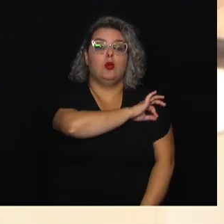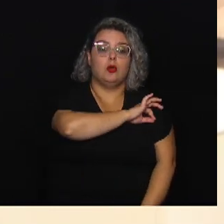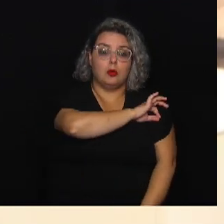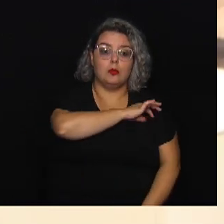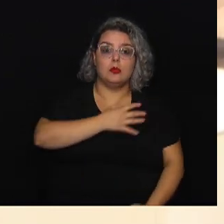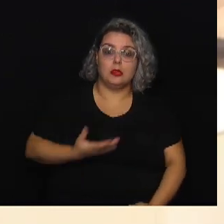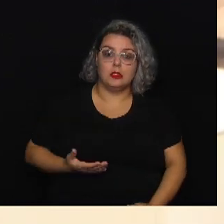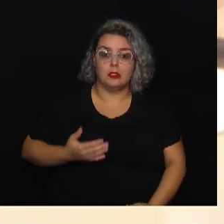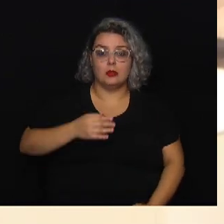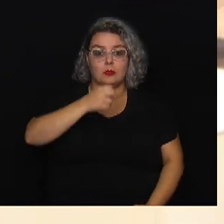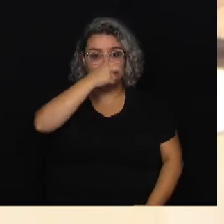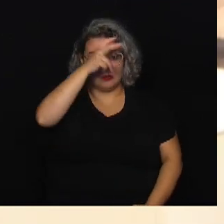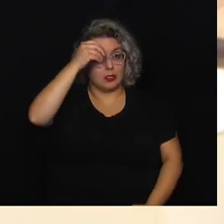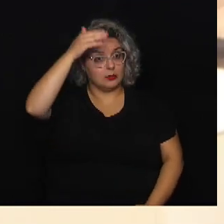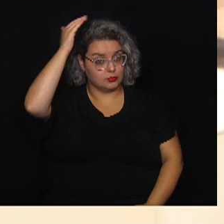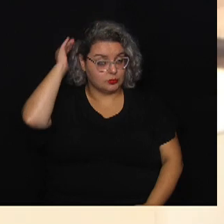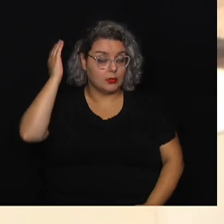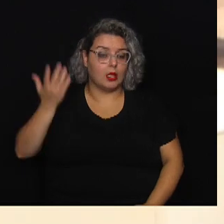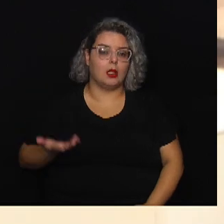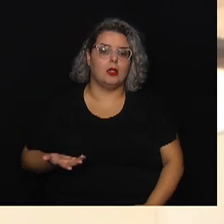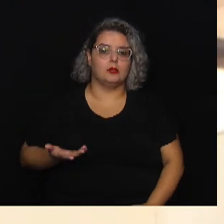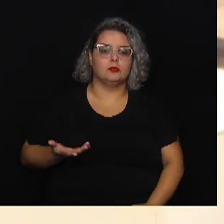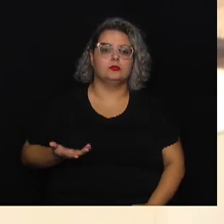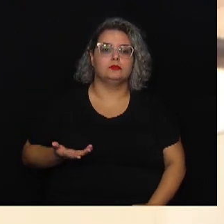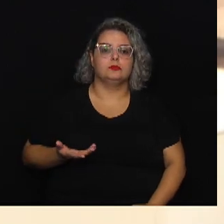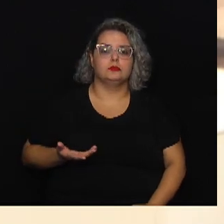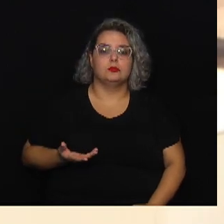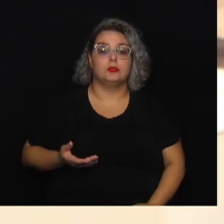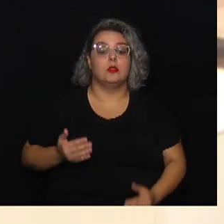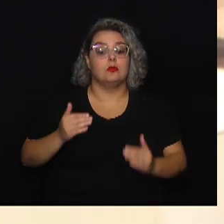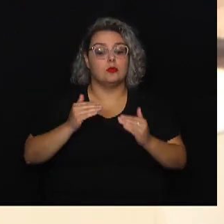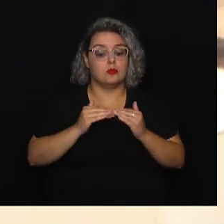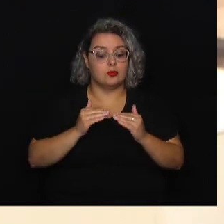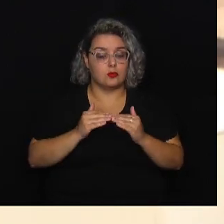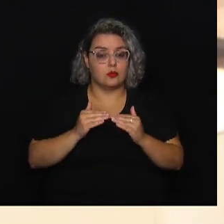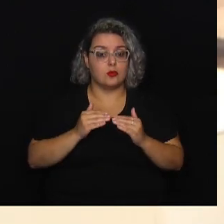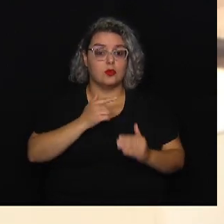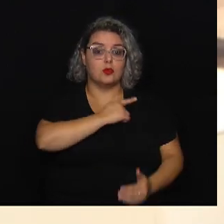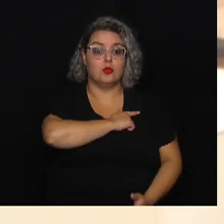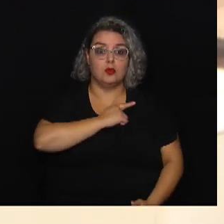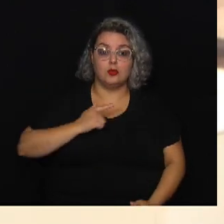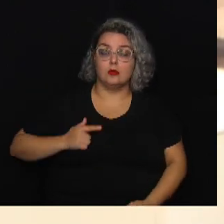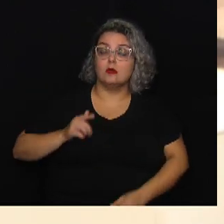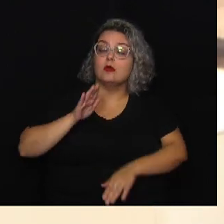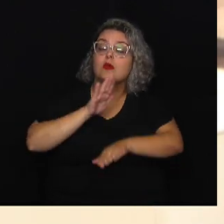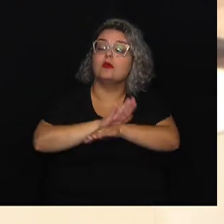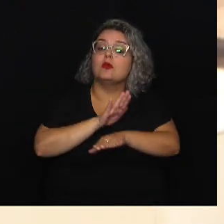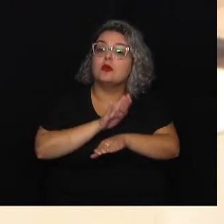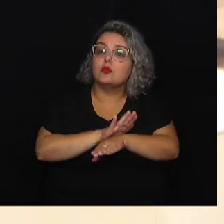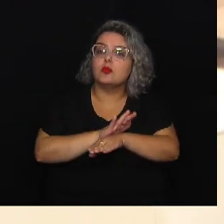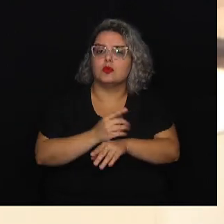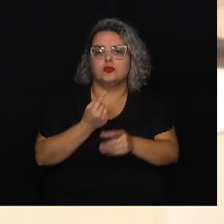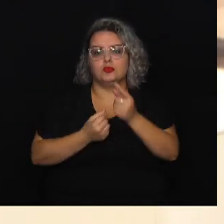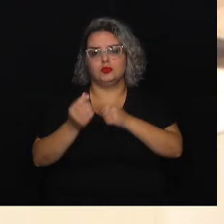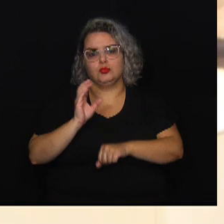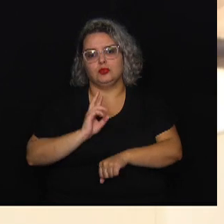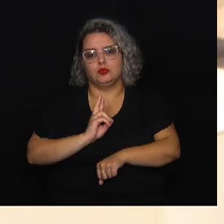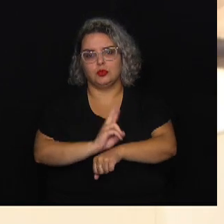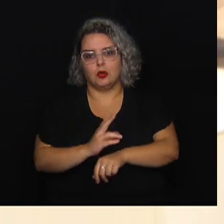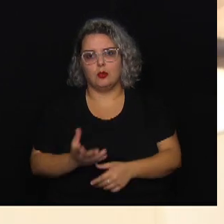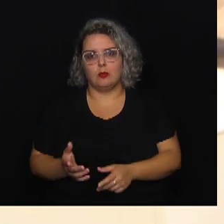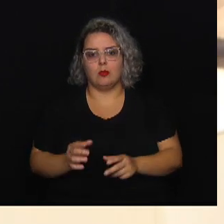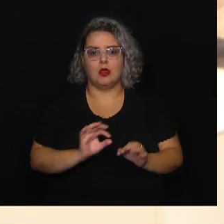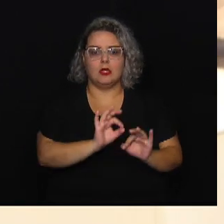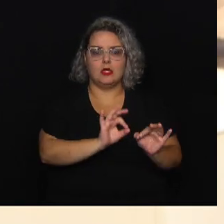também acompanhou e ficou consignado ali um acordo que o governo vai contribuir com os investimentos para os reparos.